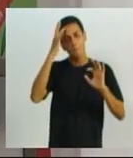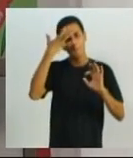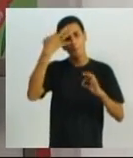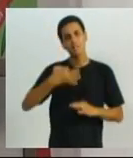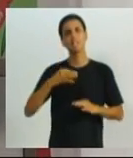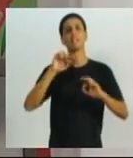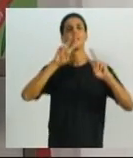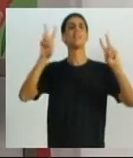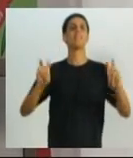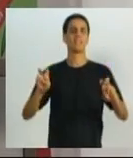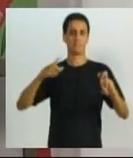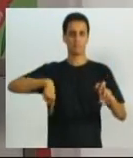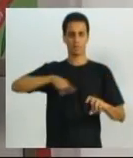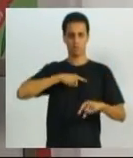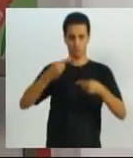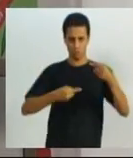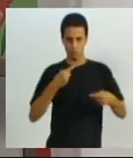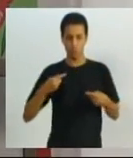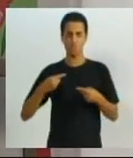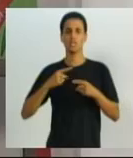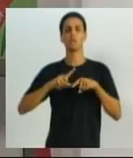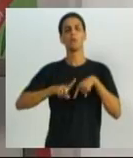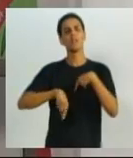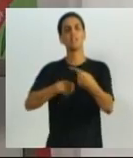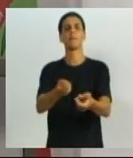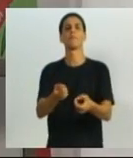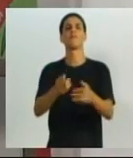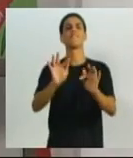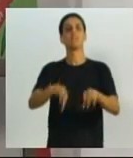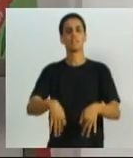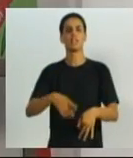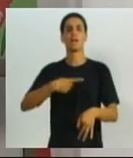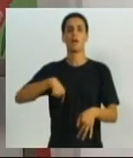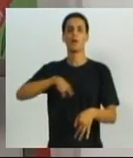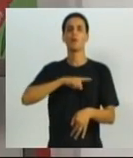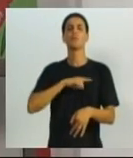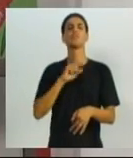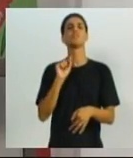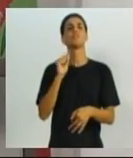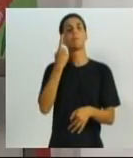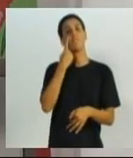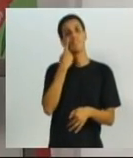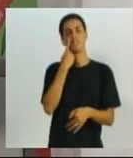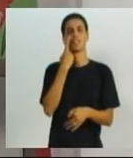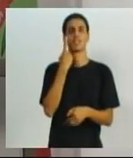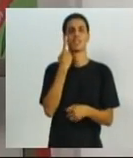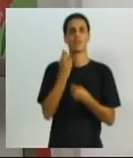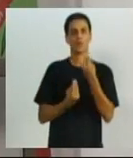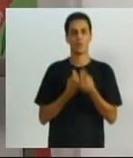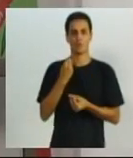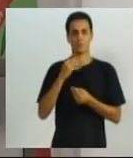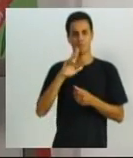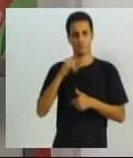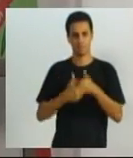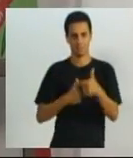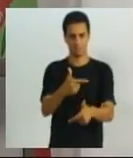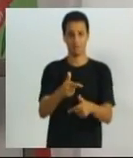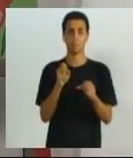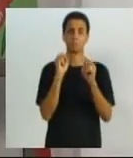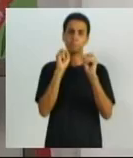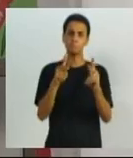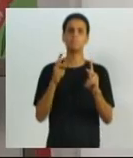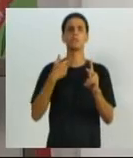a gente está discutindo, e no final da noite de hoje, da discussão de hoje, nós vamos ver como é que nós vamos trabalhar. Então, era isso que eu